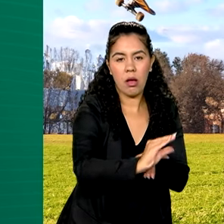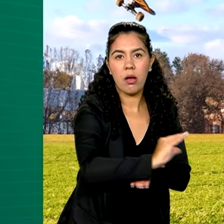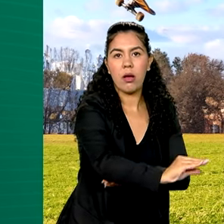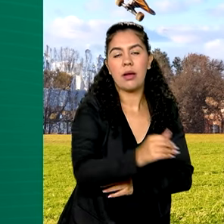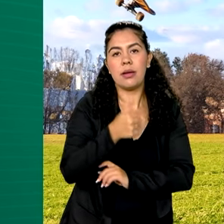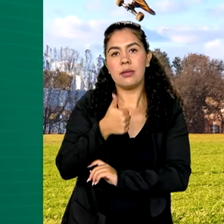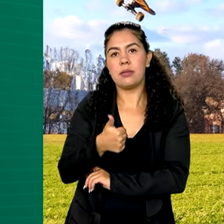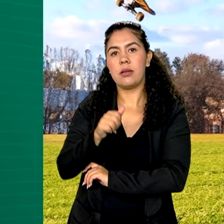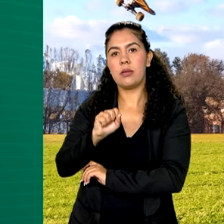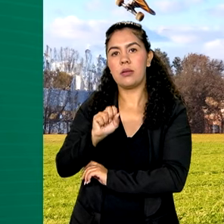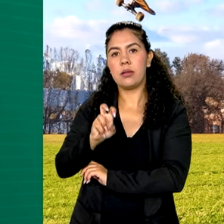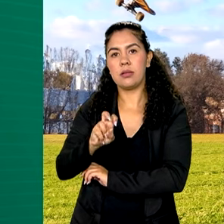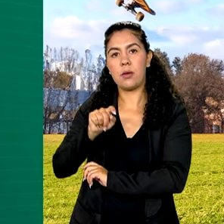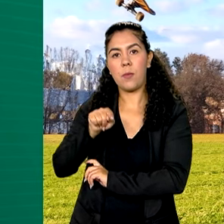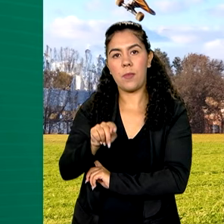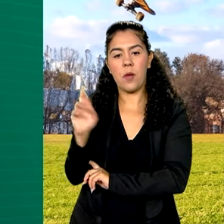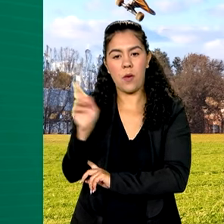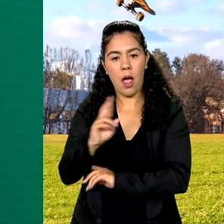total de